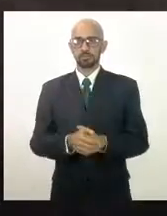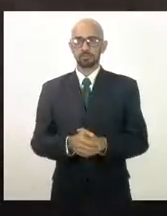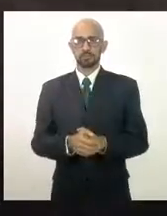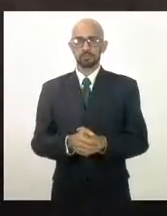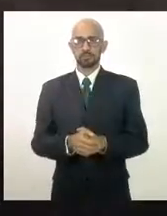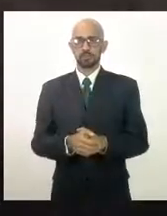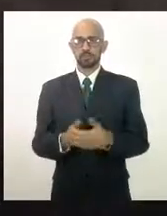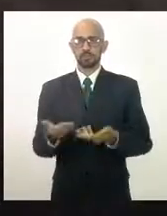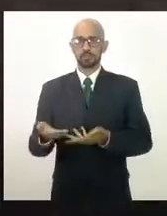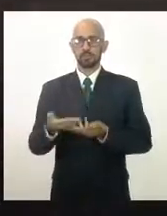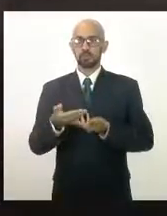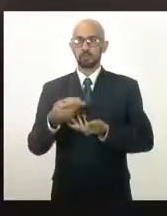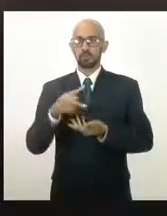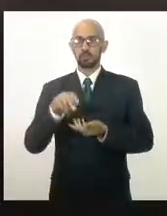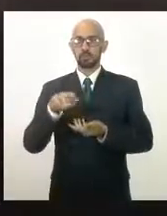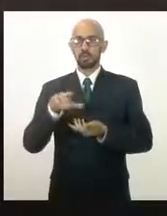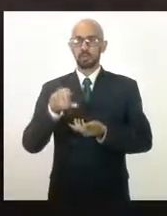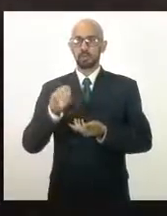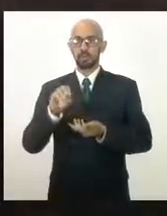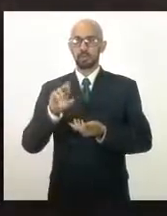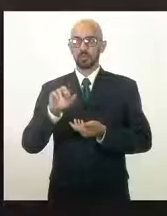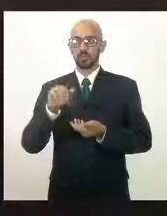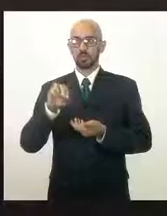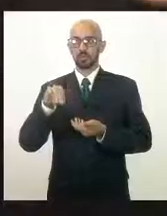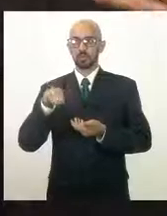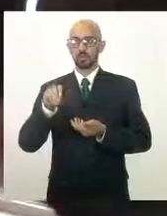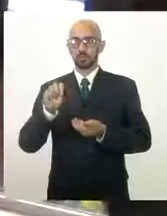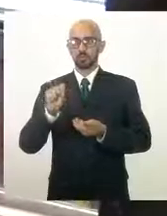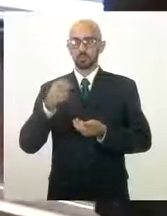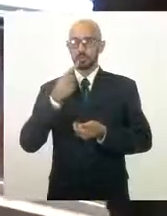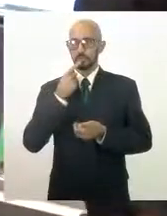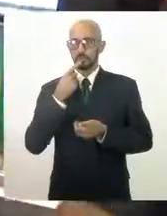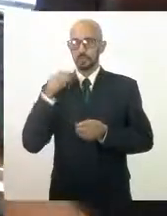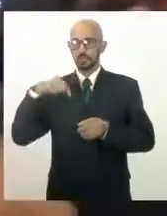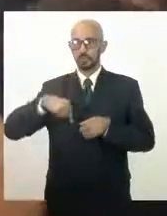chamar o Paulo Ramos para ficar conosco aqui, próximo.